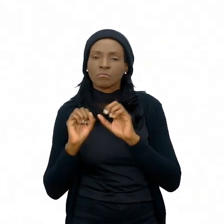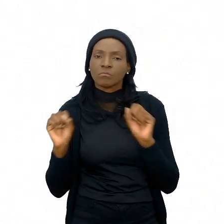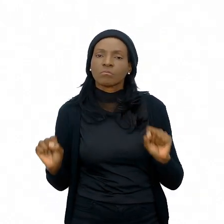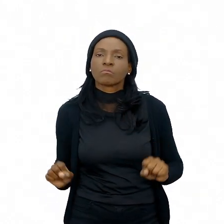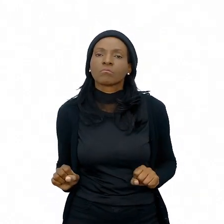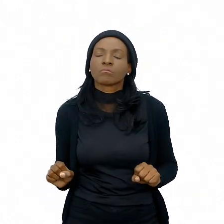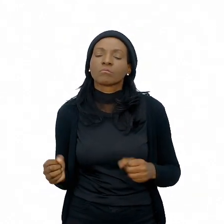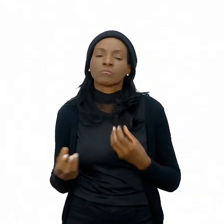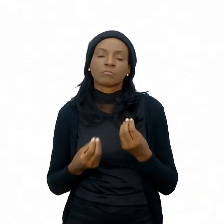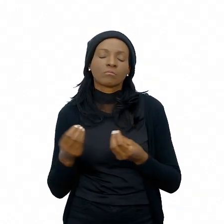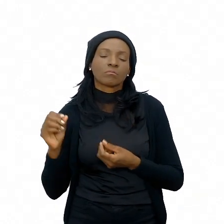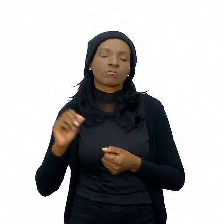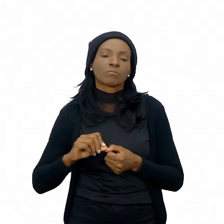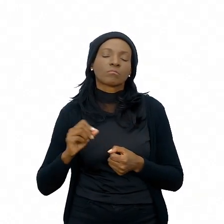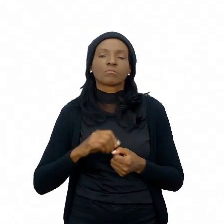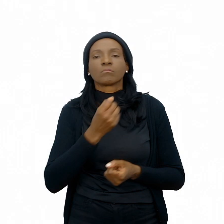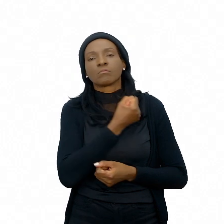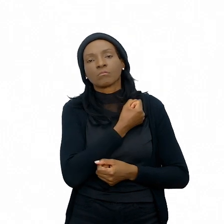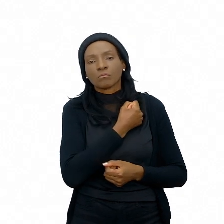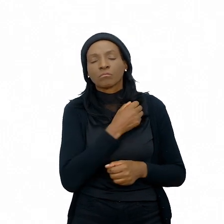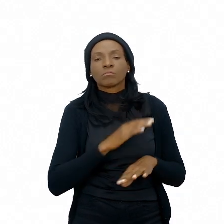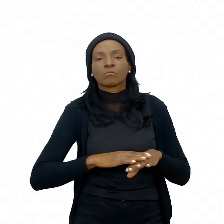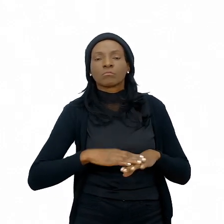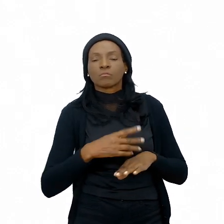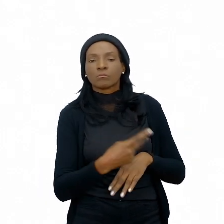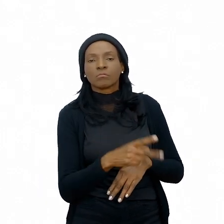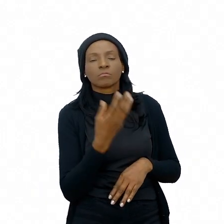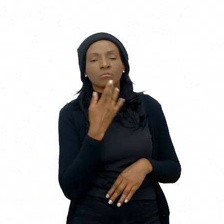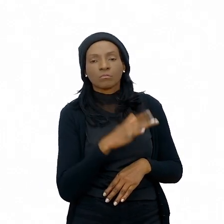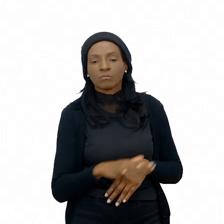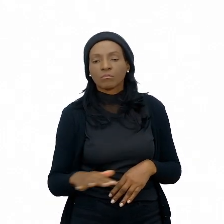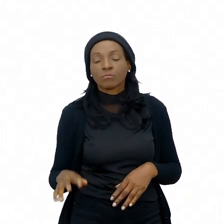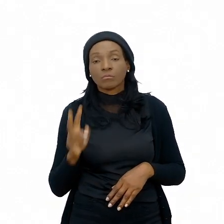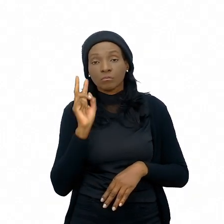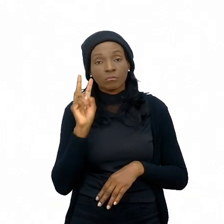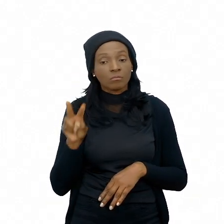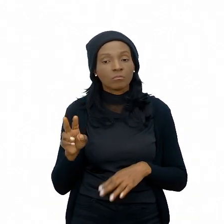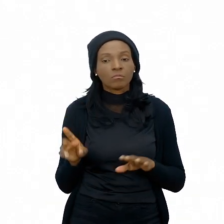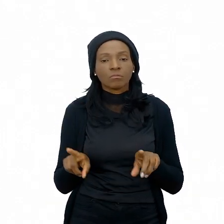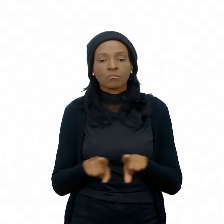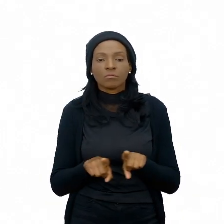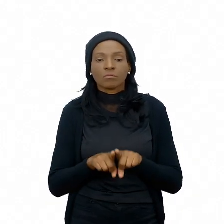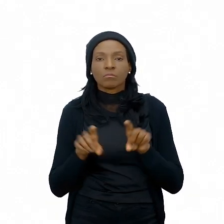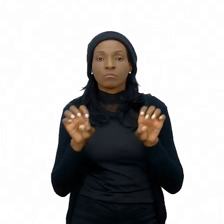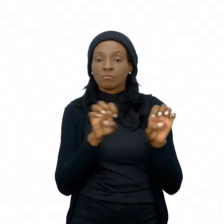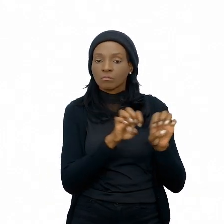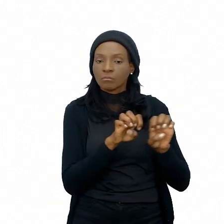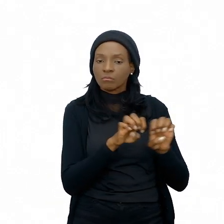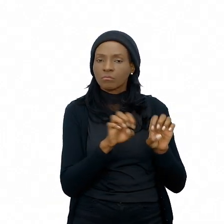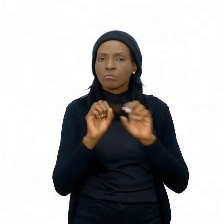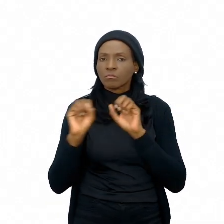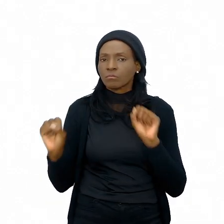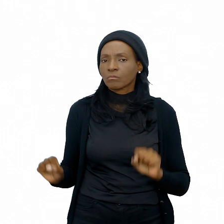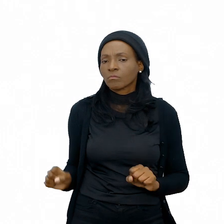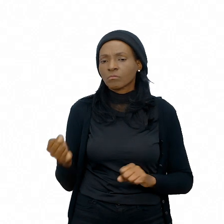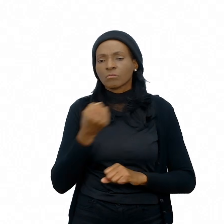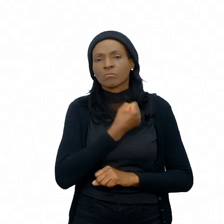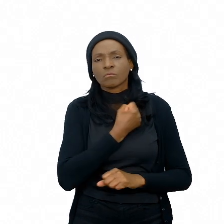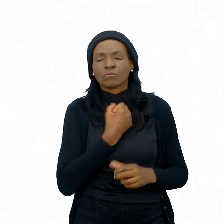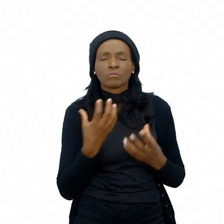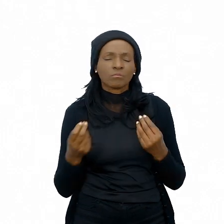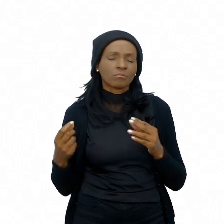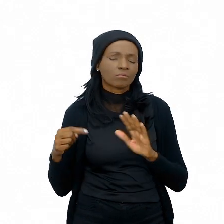a construção do número pela criança. Vimos que a estrutura do sistema de numeração é bastante